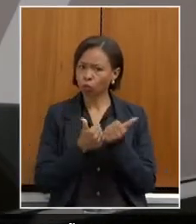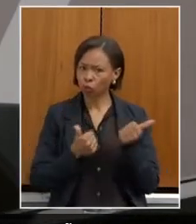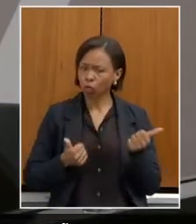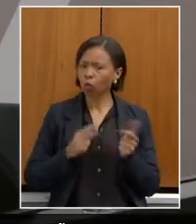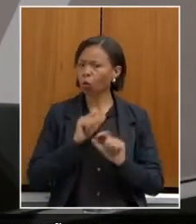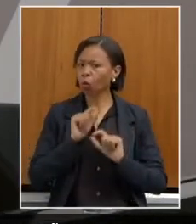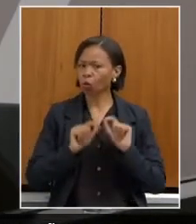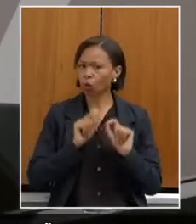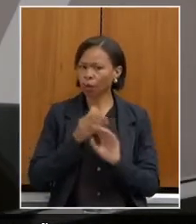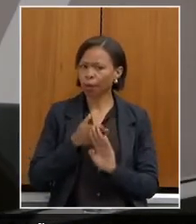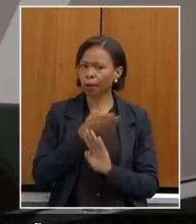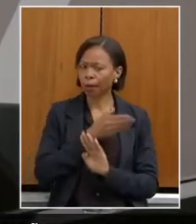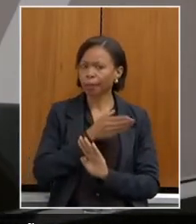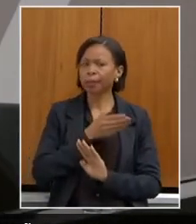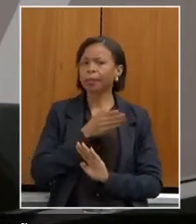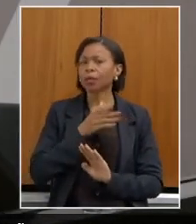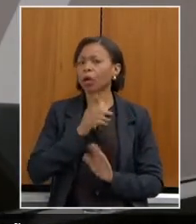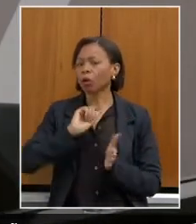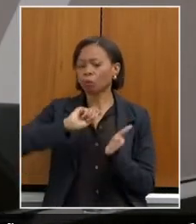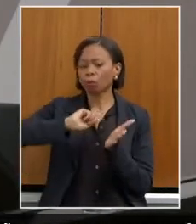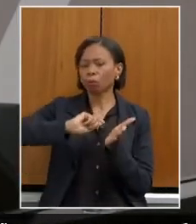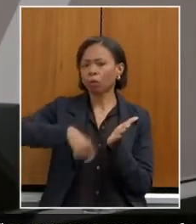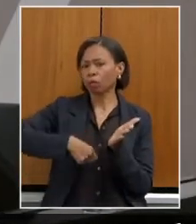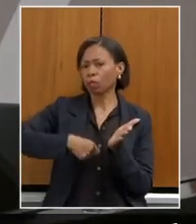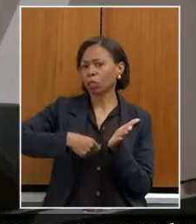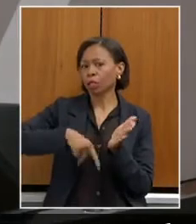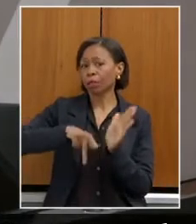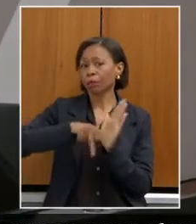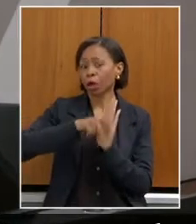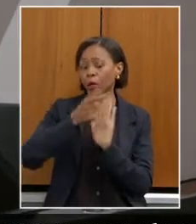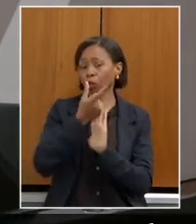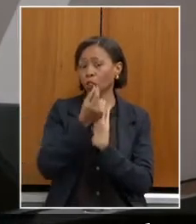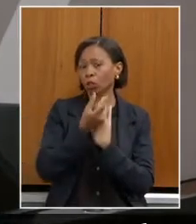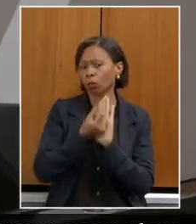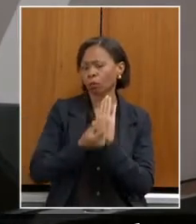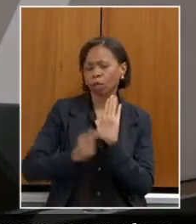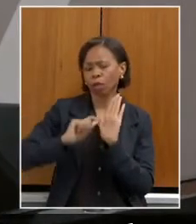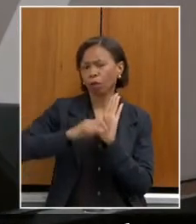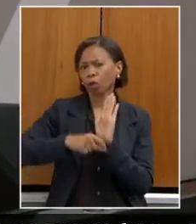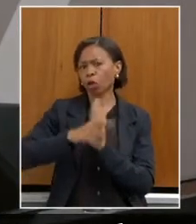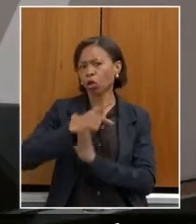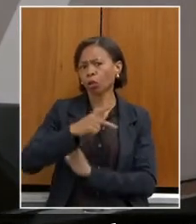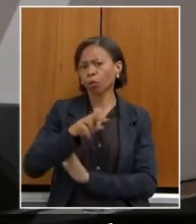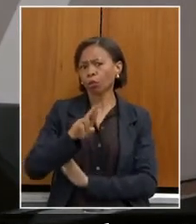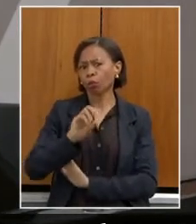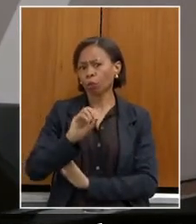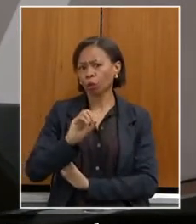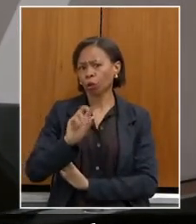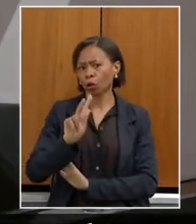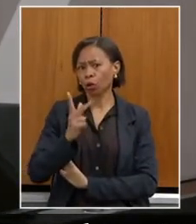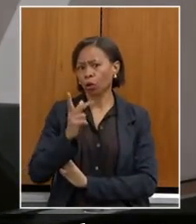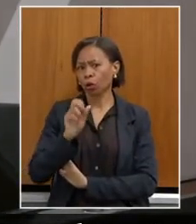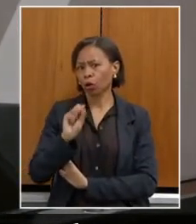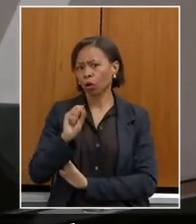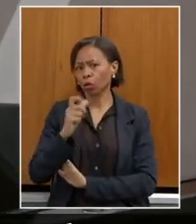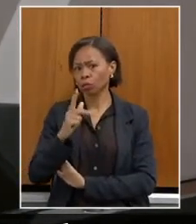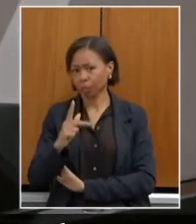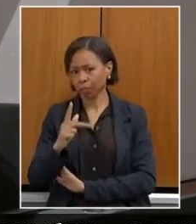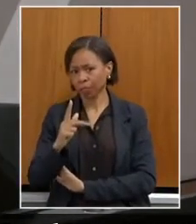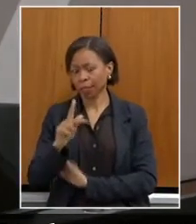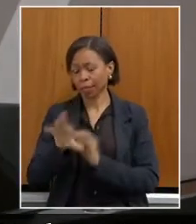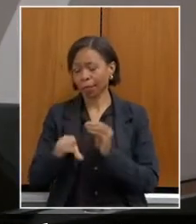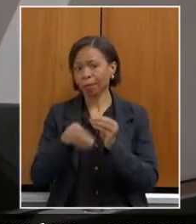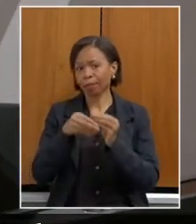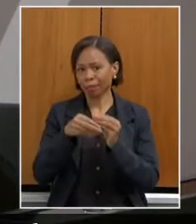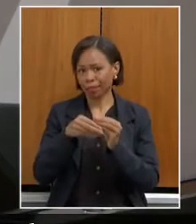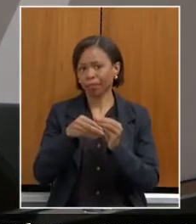de uma rubrica no orçamento que seria chamado de Proosp emendas o que que acontece cria ali